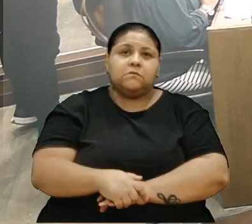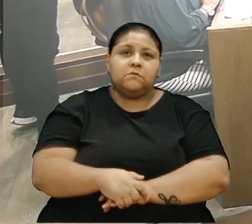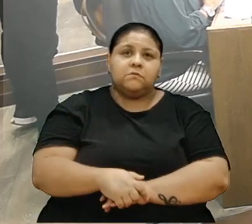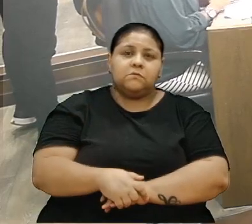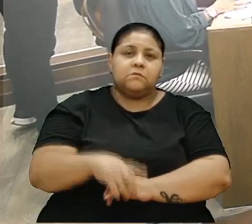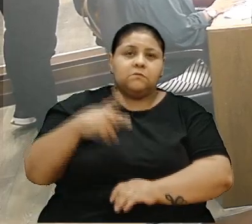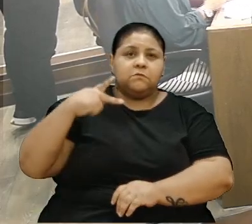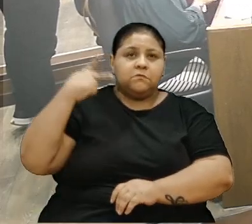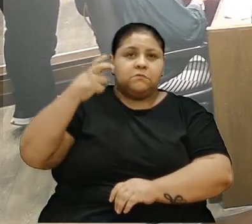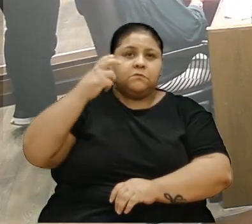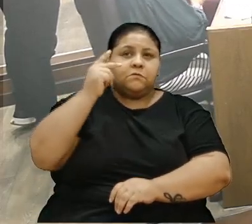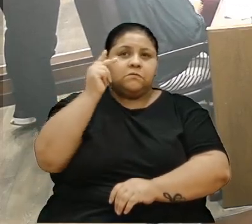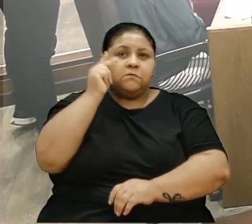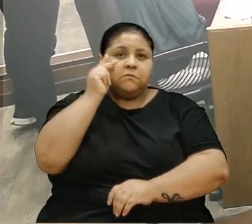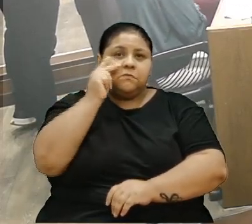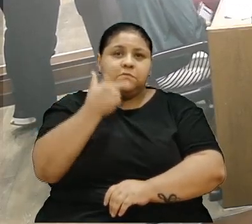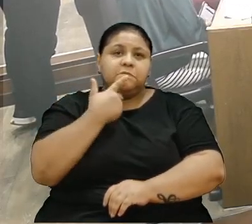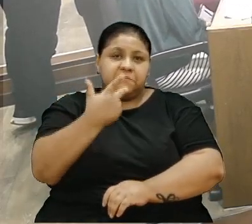Libardi falou.